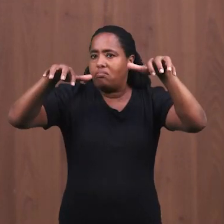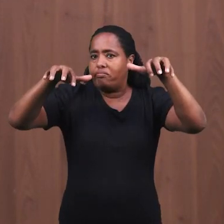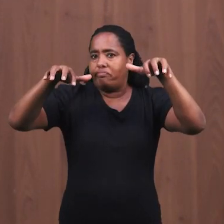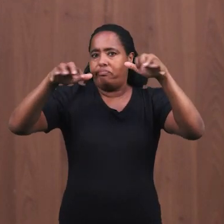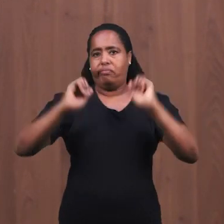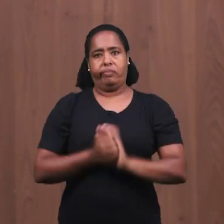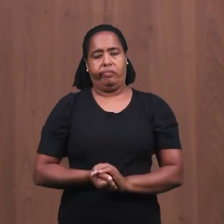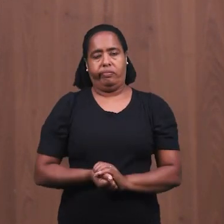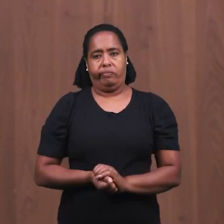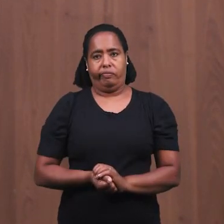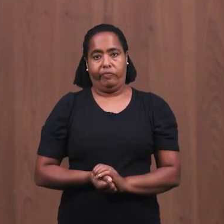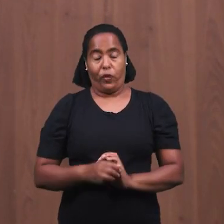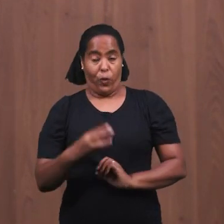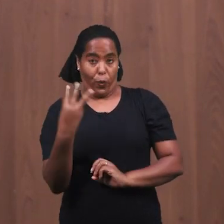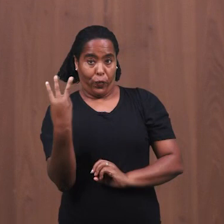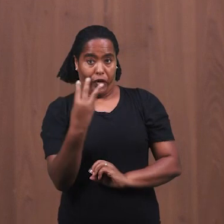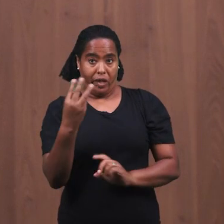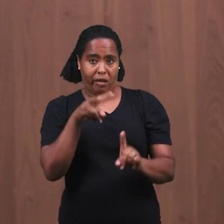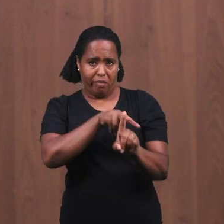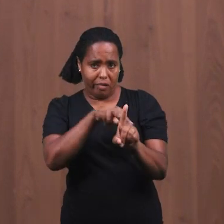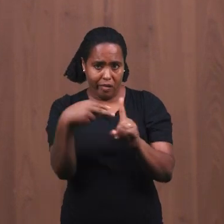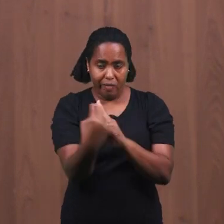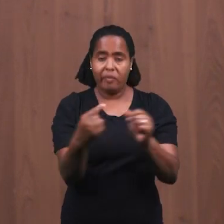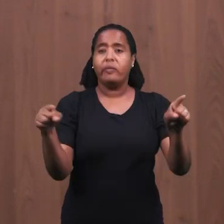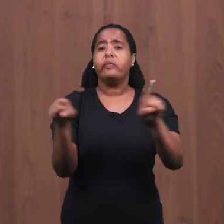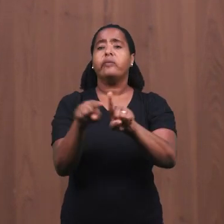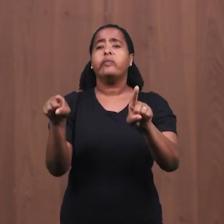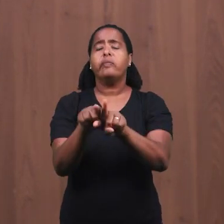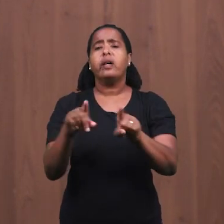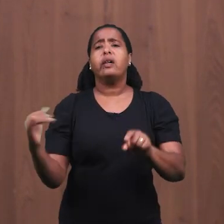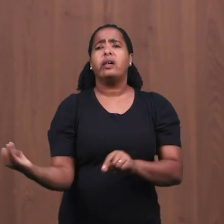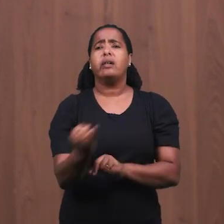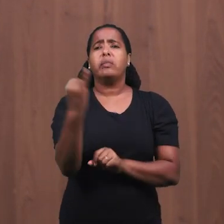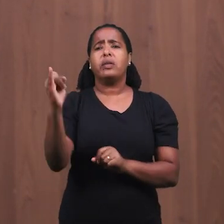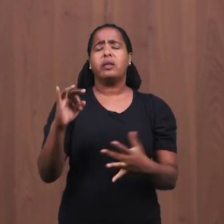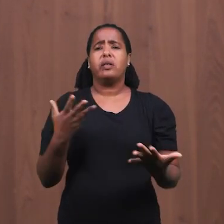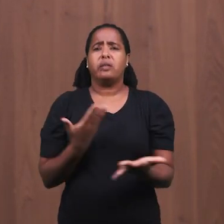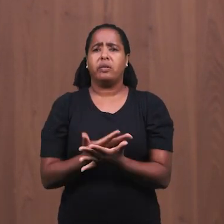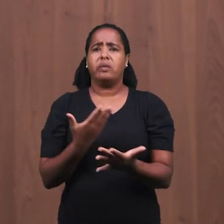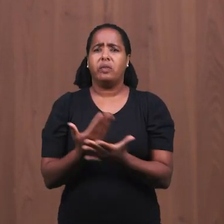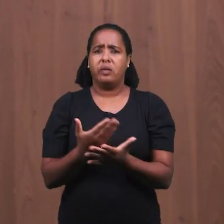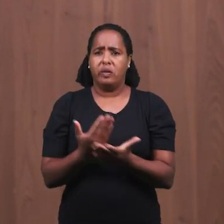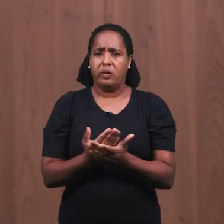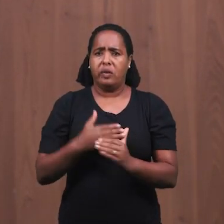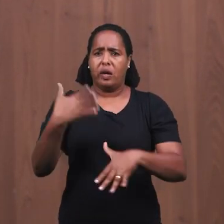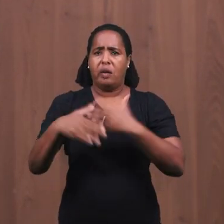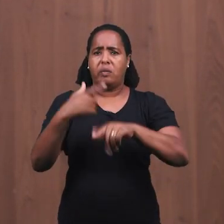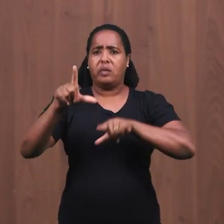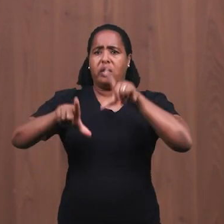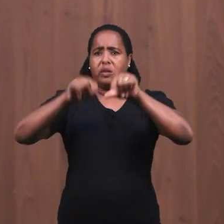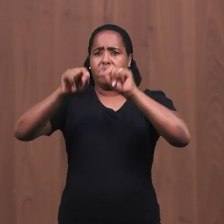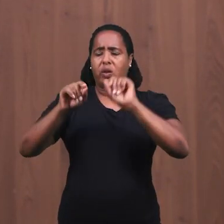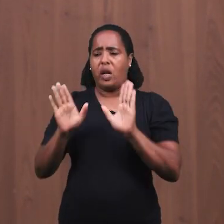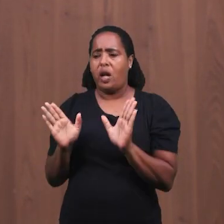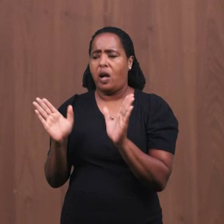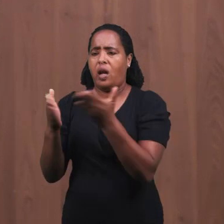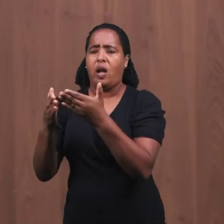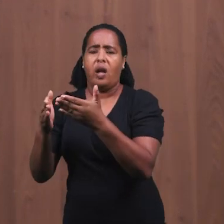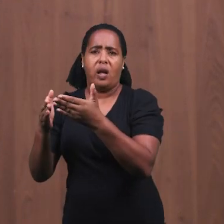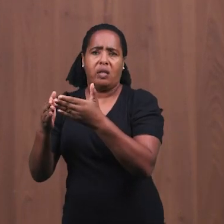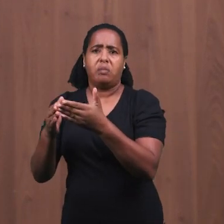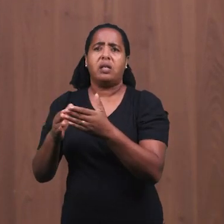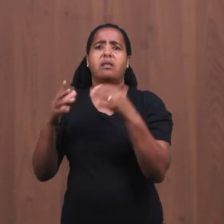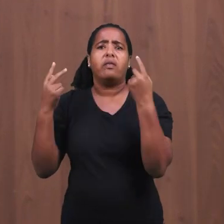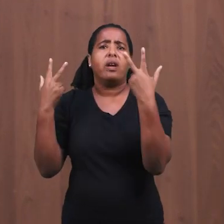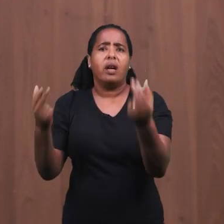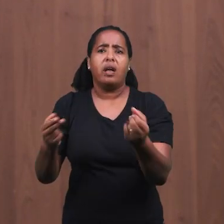atenção. Um terceiro aspecto e muito importante é que o estudo para processos seletivos específicos, como